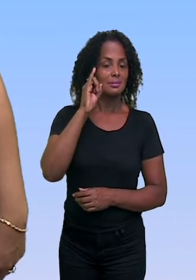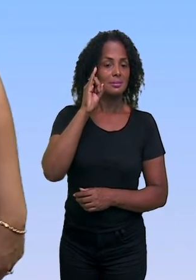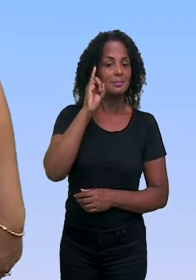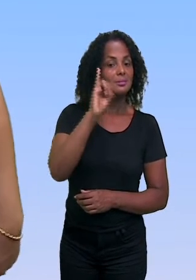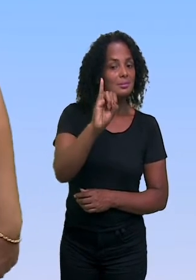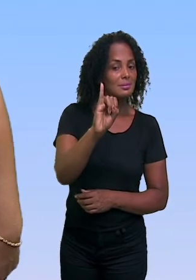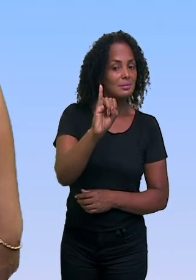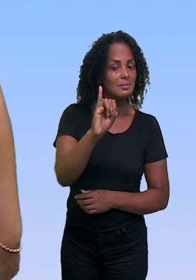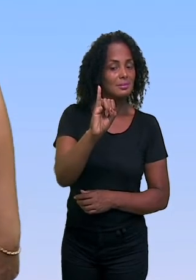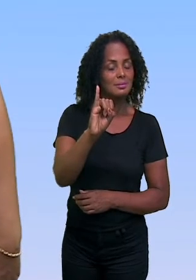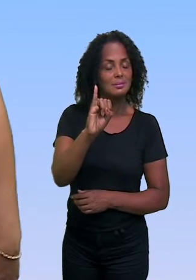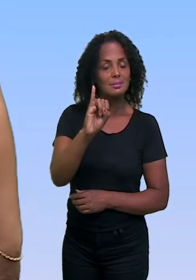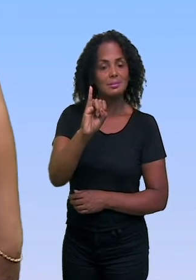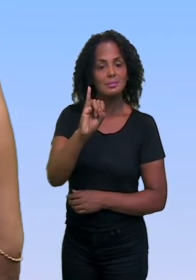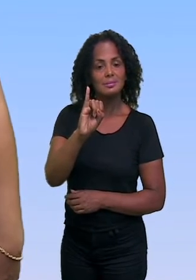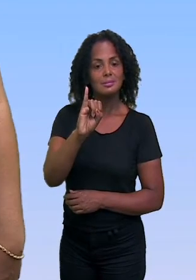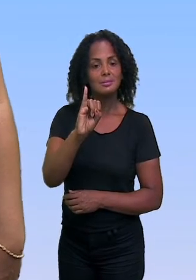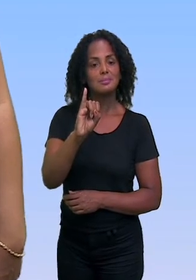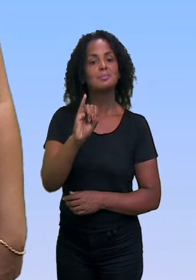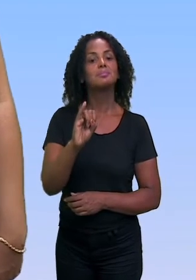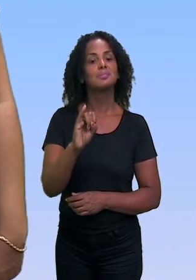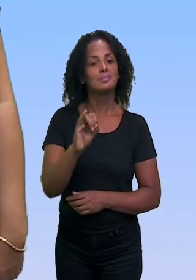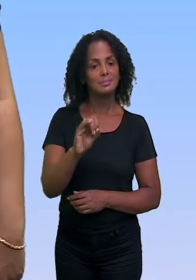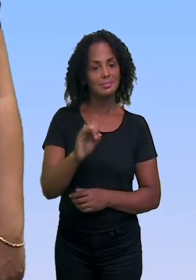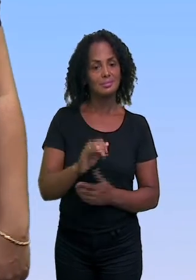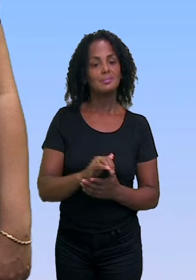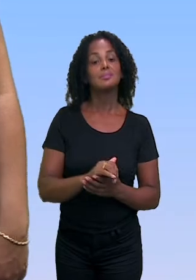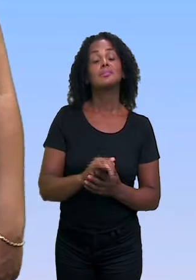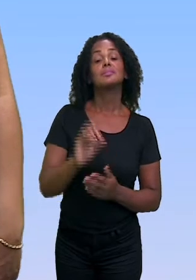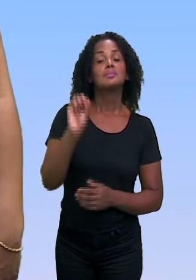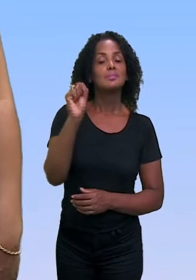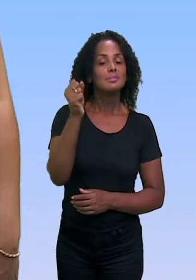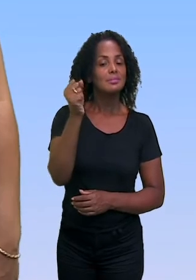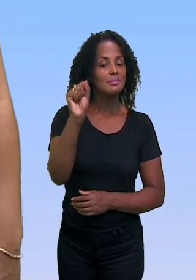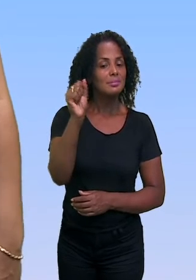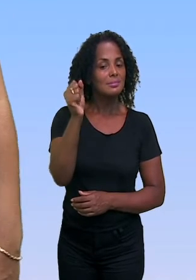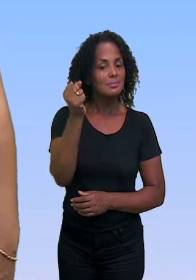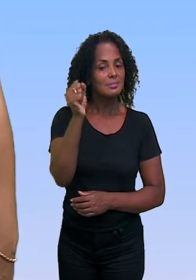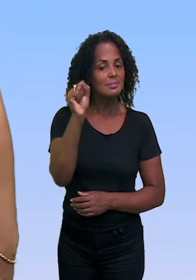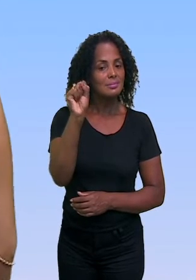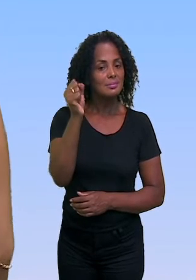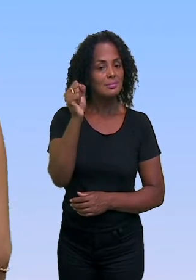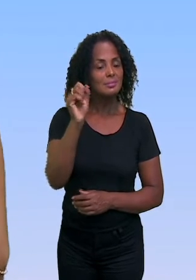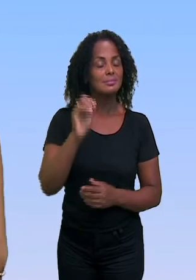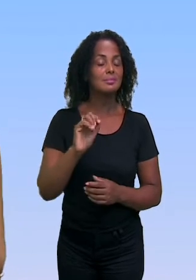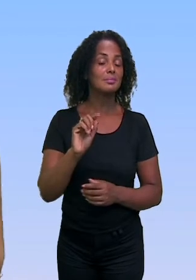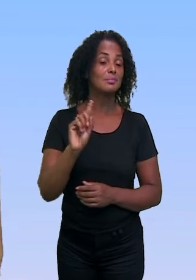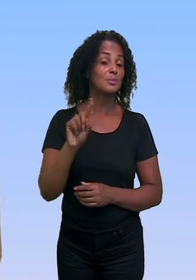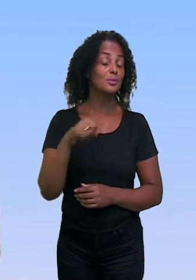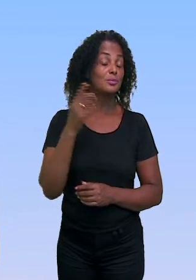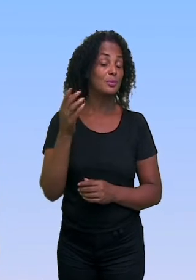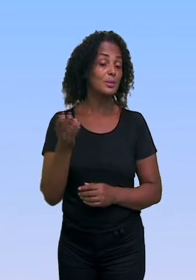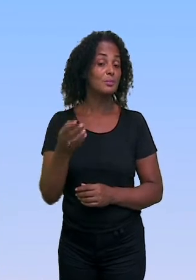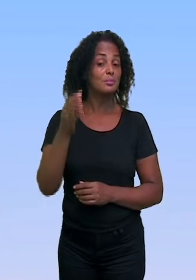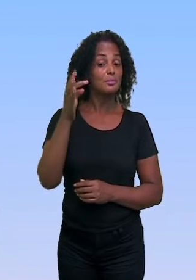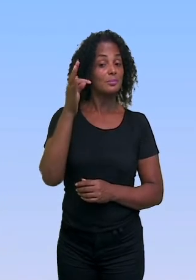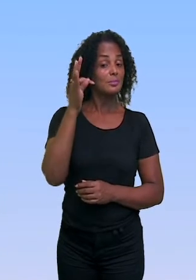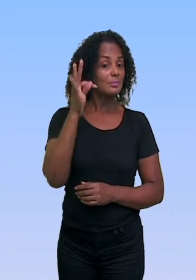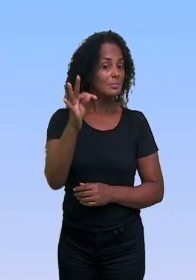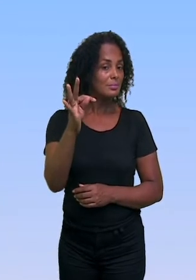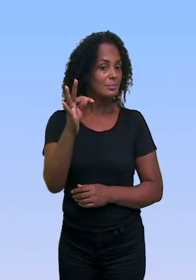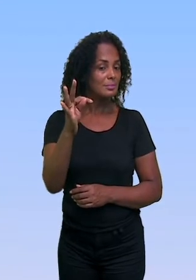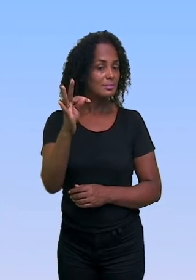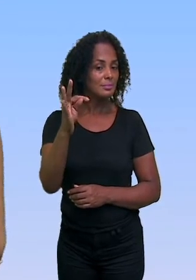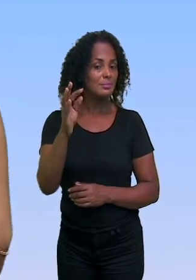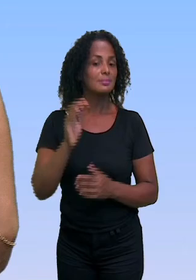a letra aí isso aí ai a letra s s Bonfim a letra T